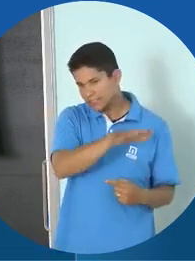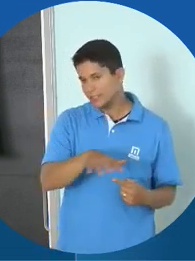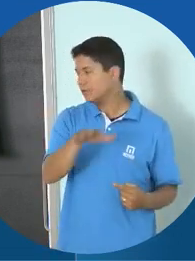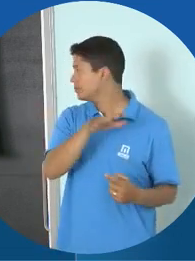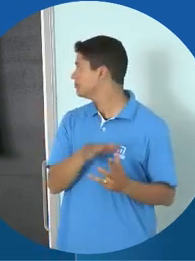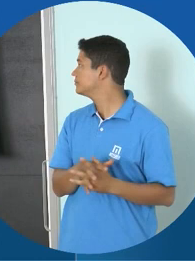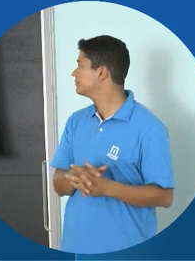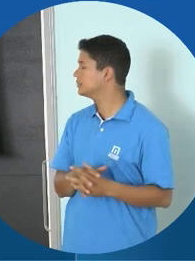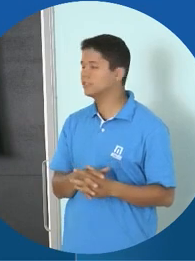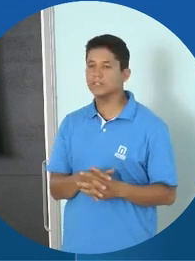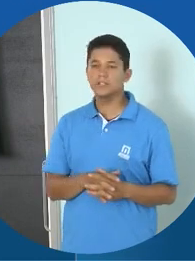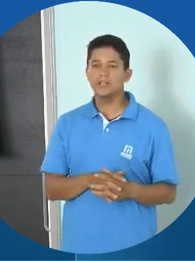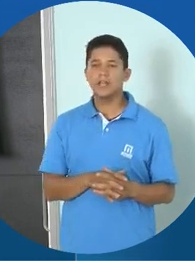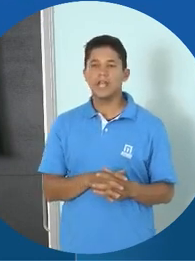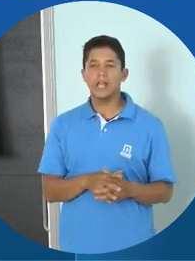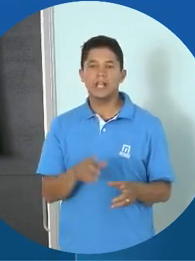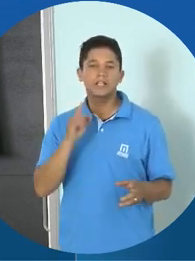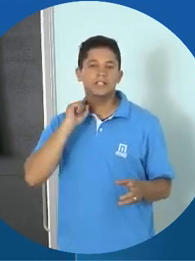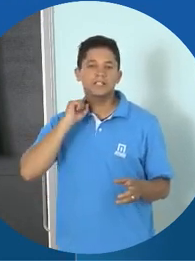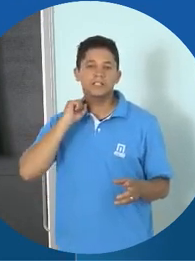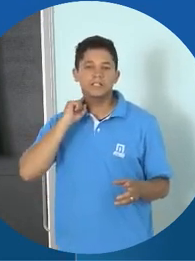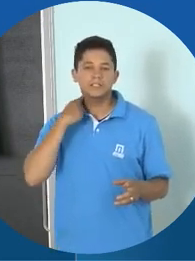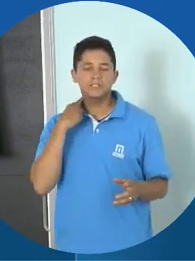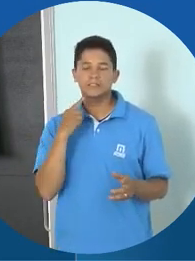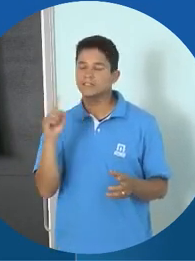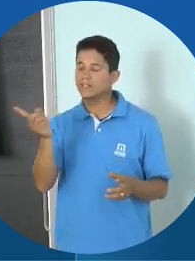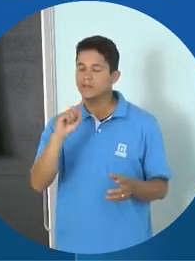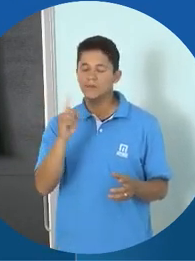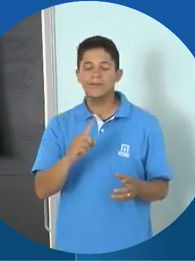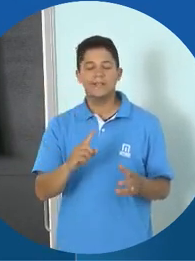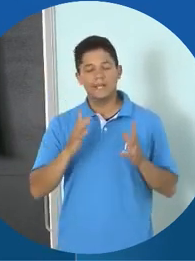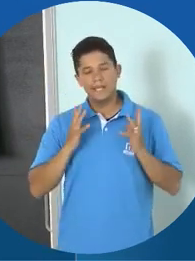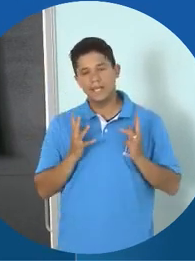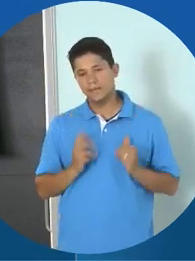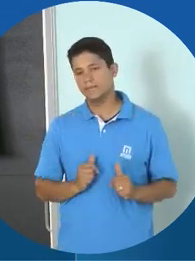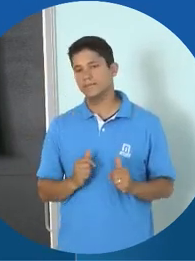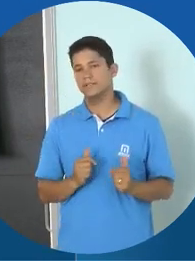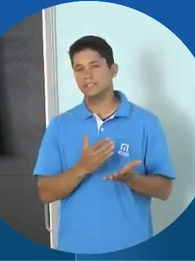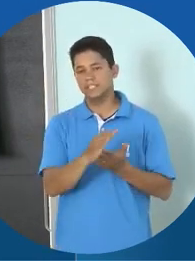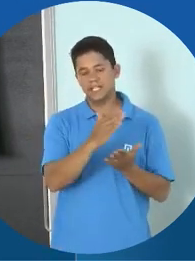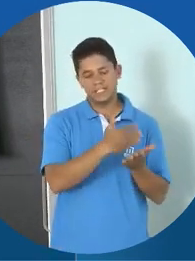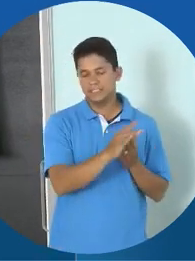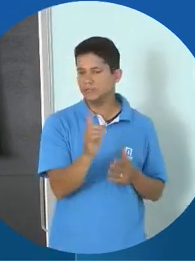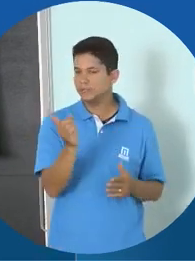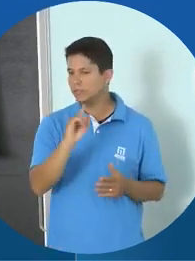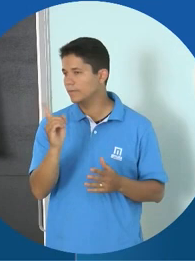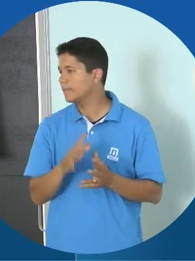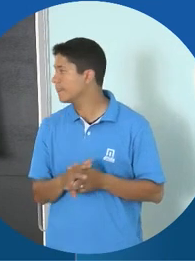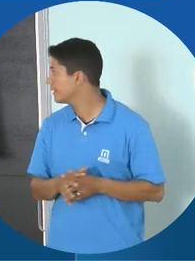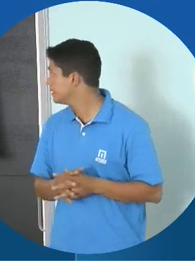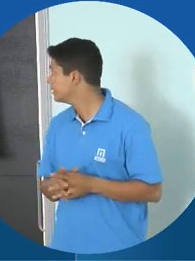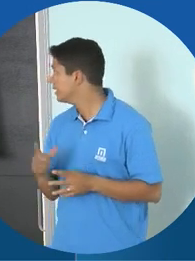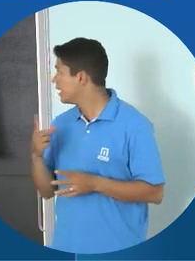solução limpa que não gera resíduo também. E